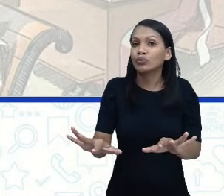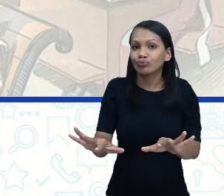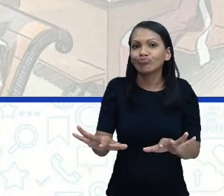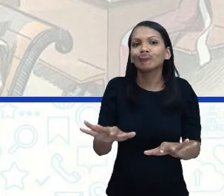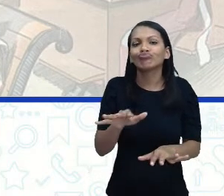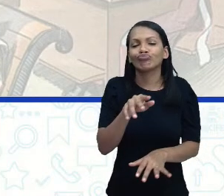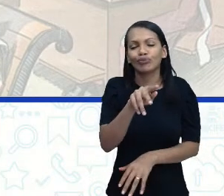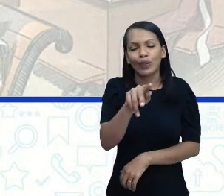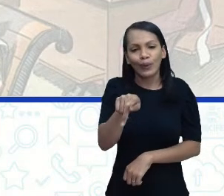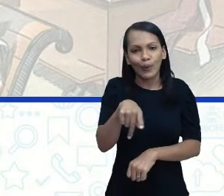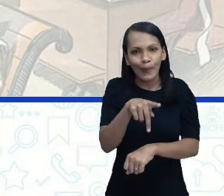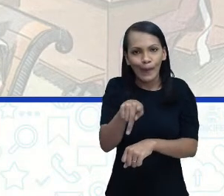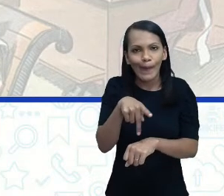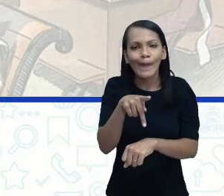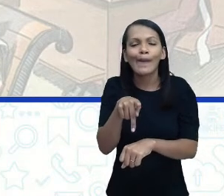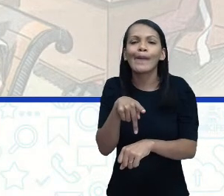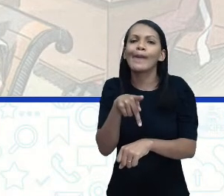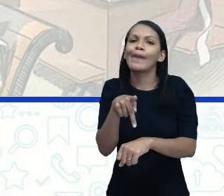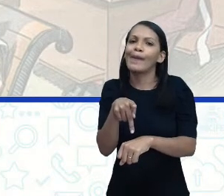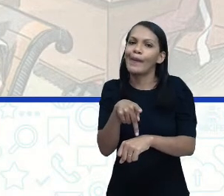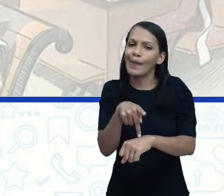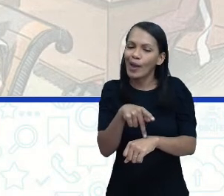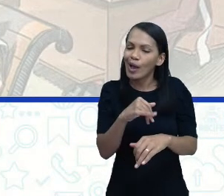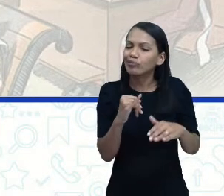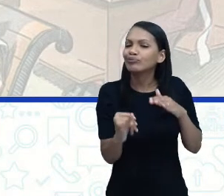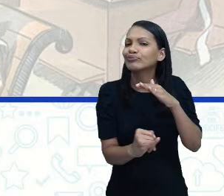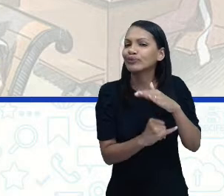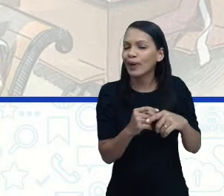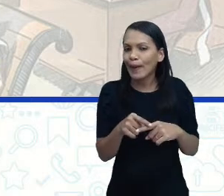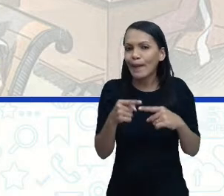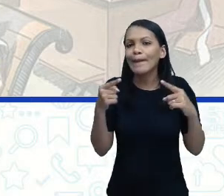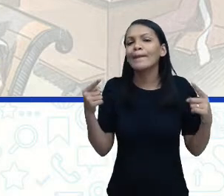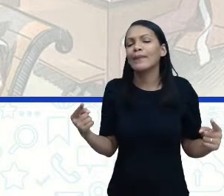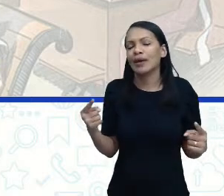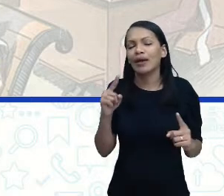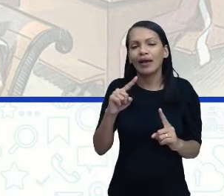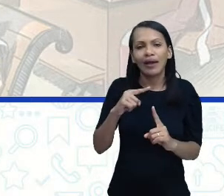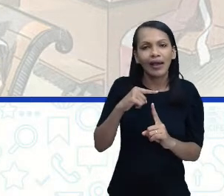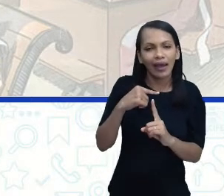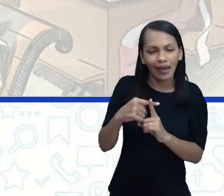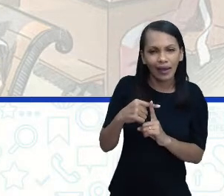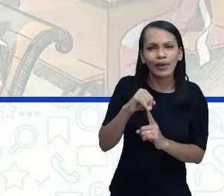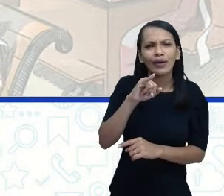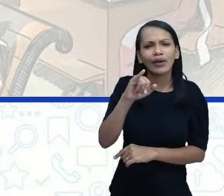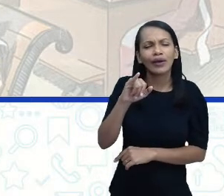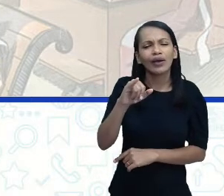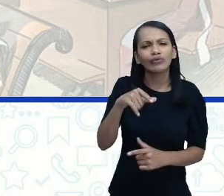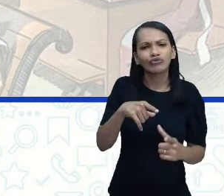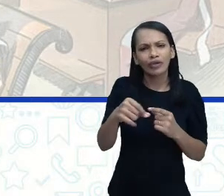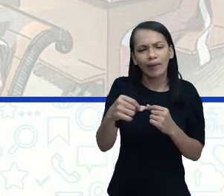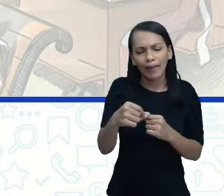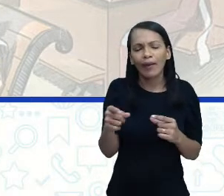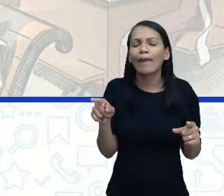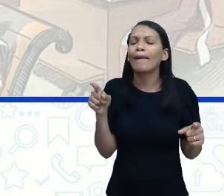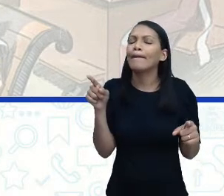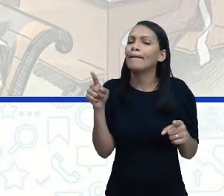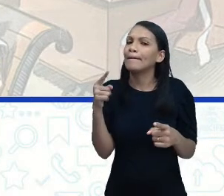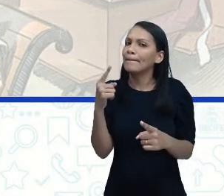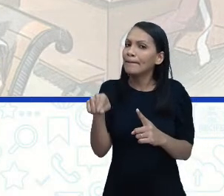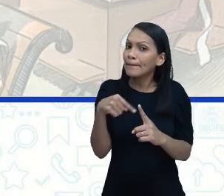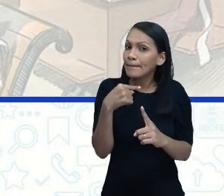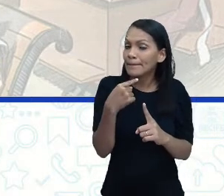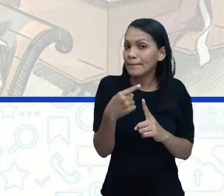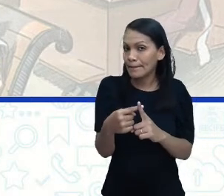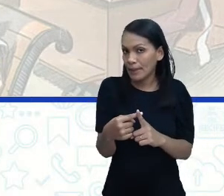países industrializados da Europa, mais o Japão e Estados Unidos, eles